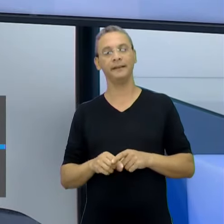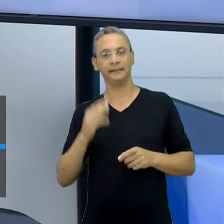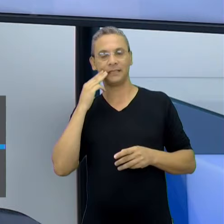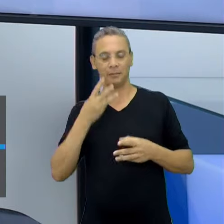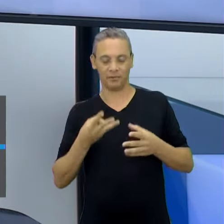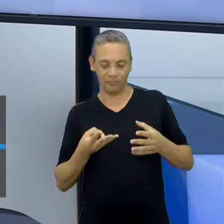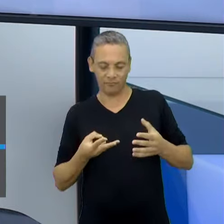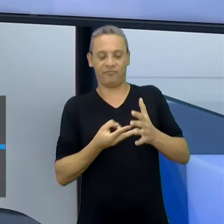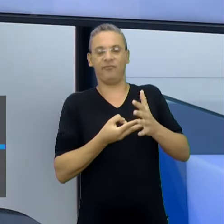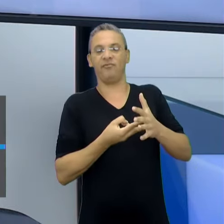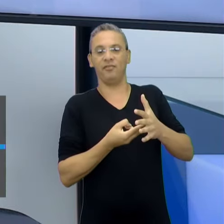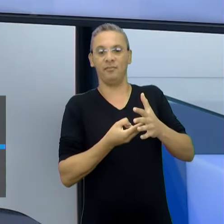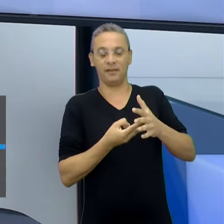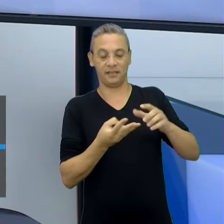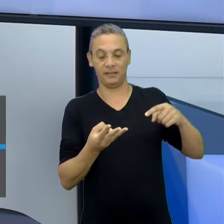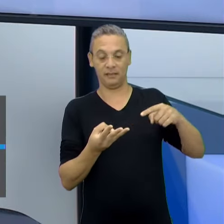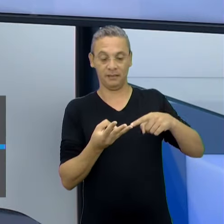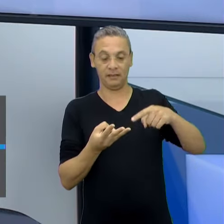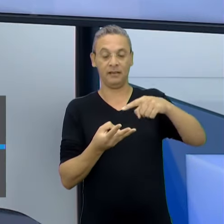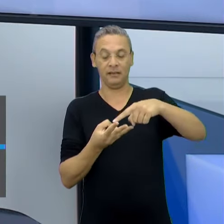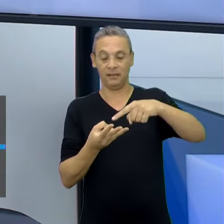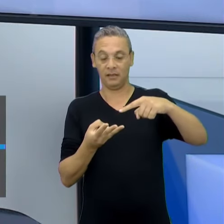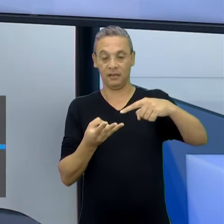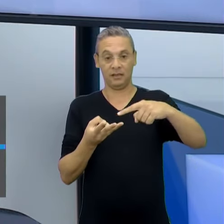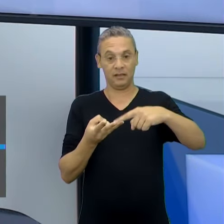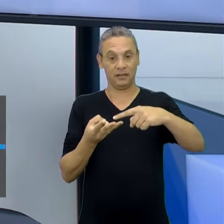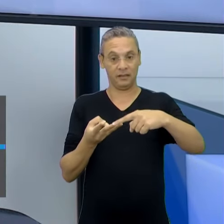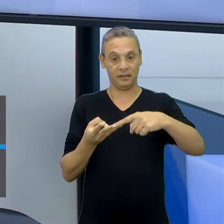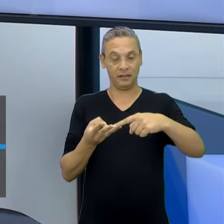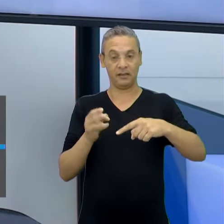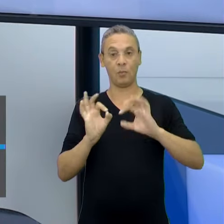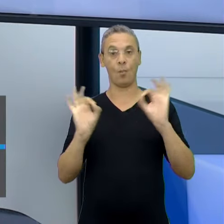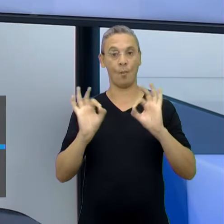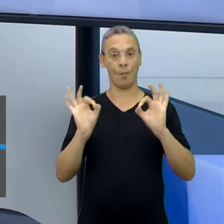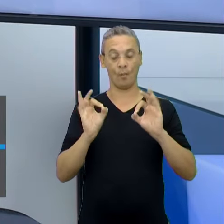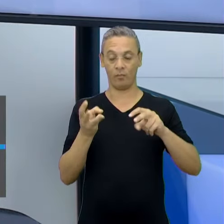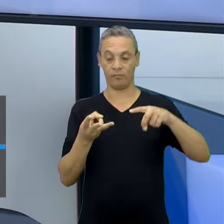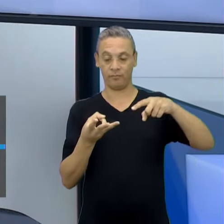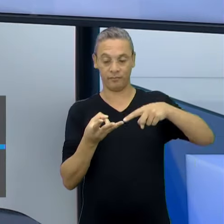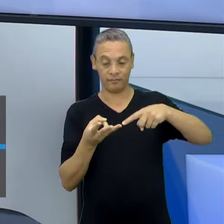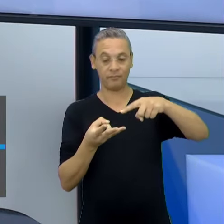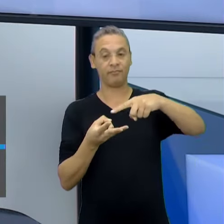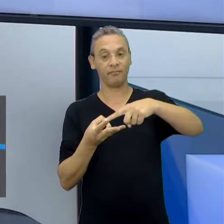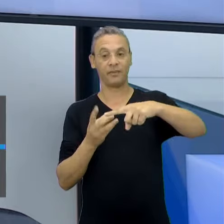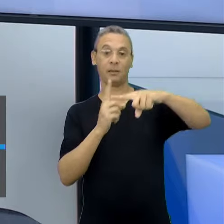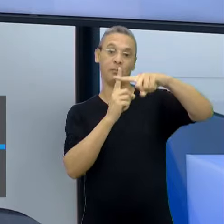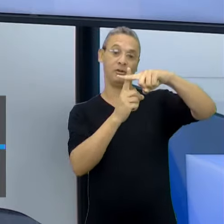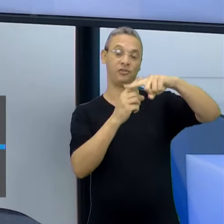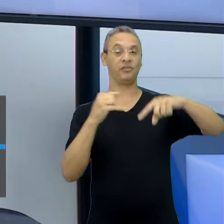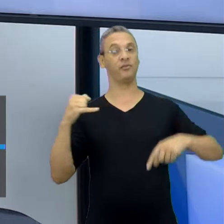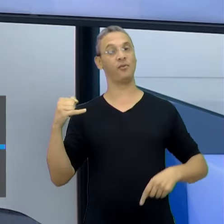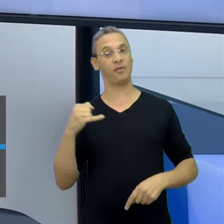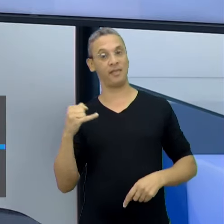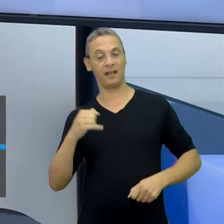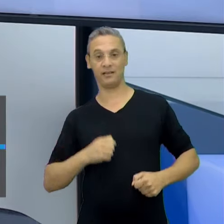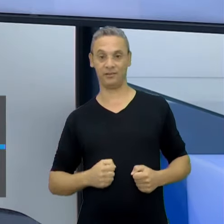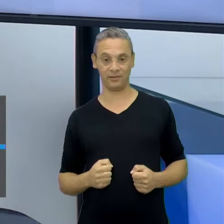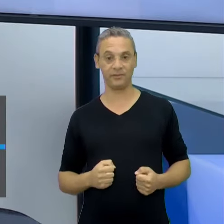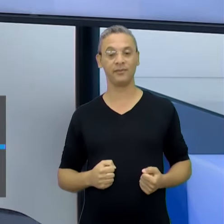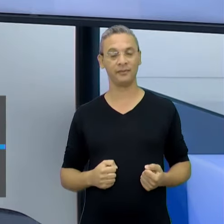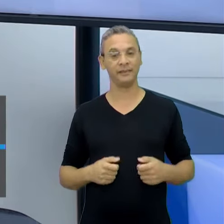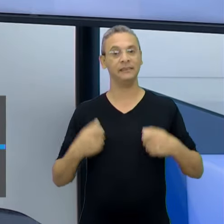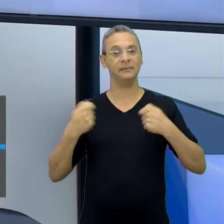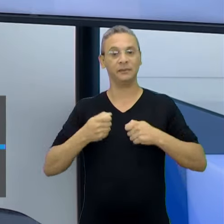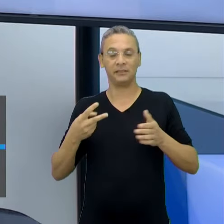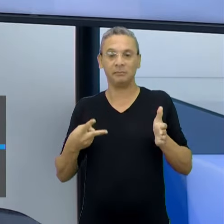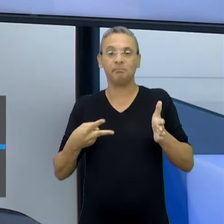que um lá é um fio neutro e 2 pontos ali que vão trazer energia. Eu preciso ligar de certa